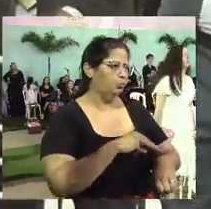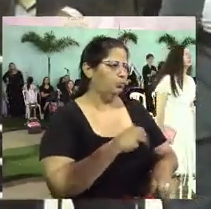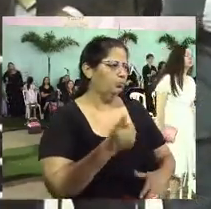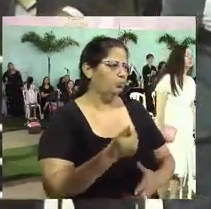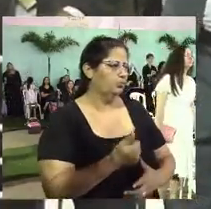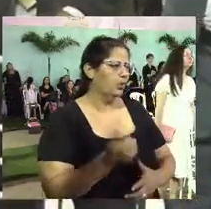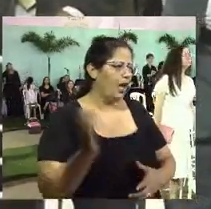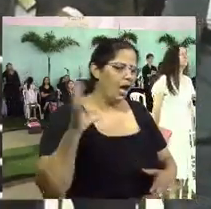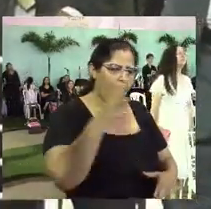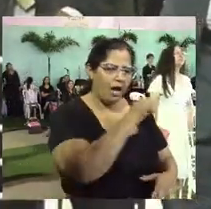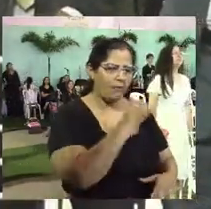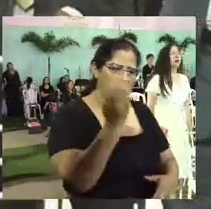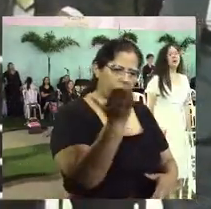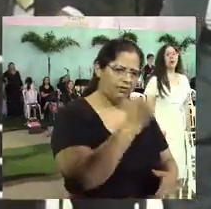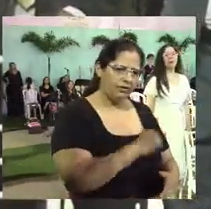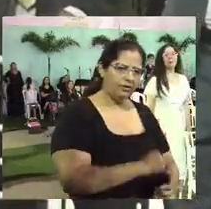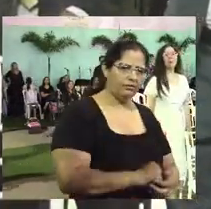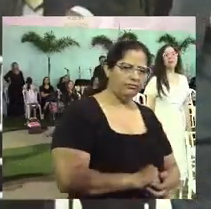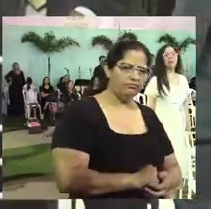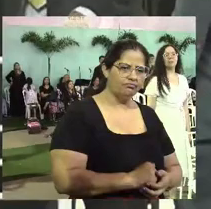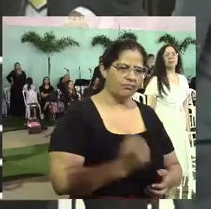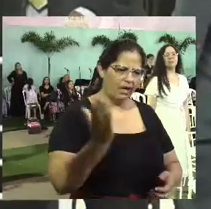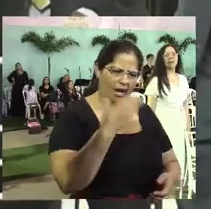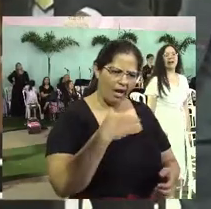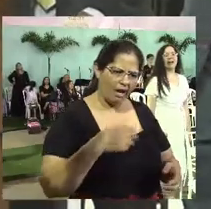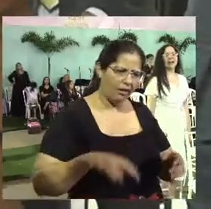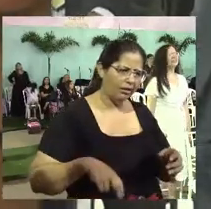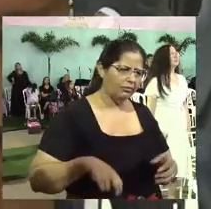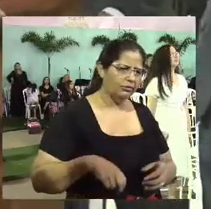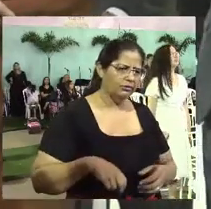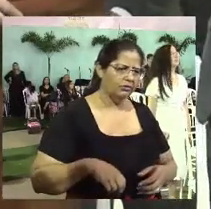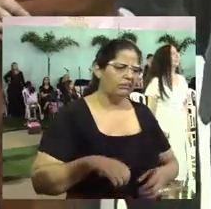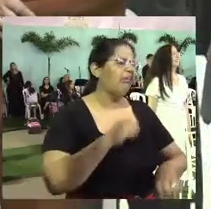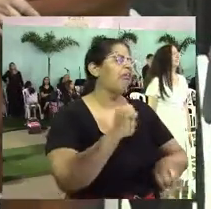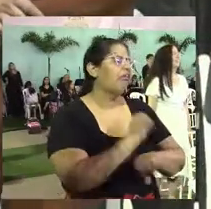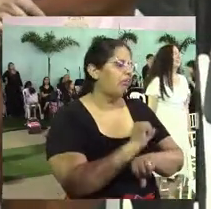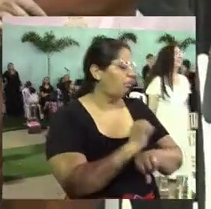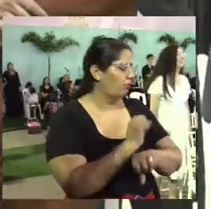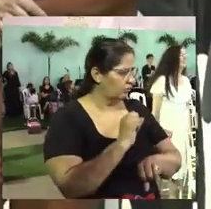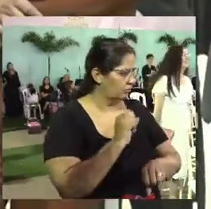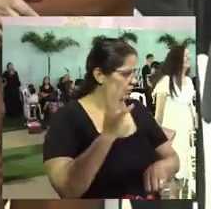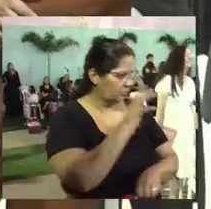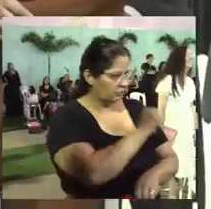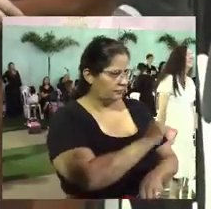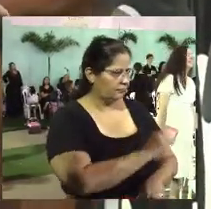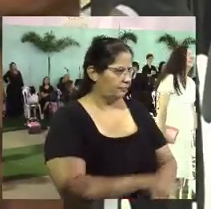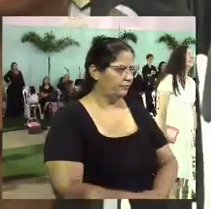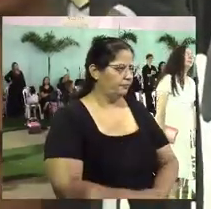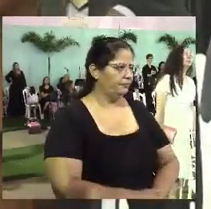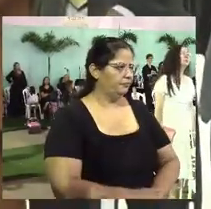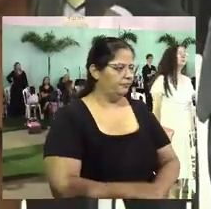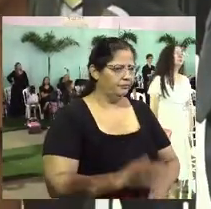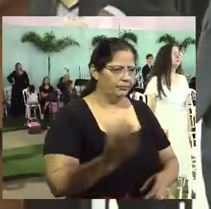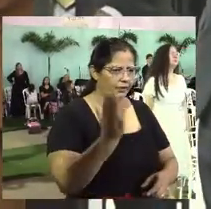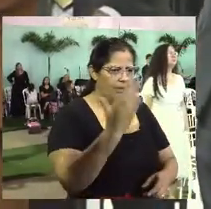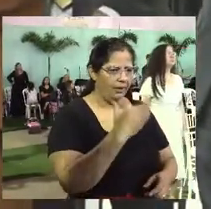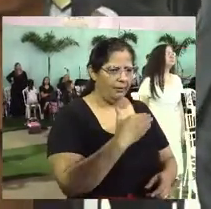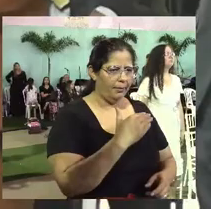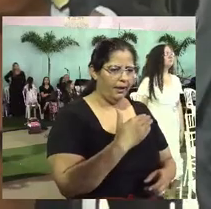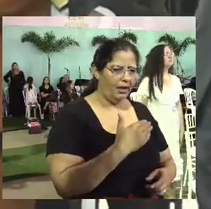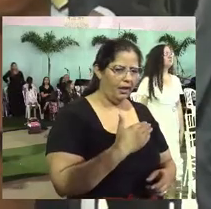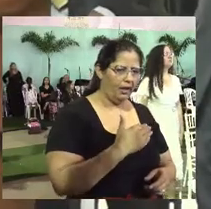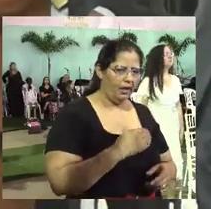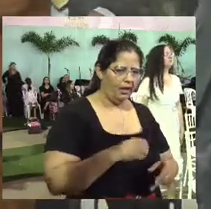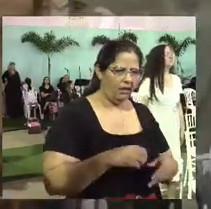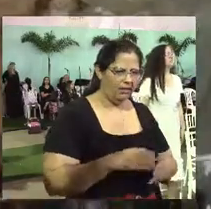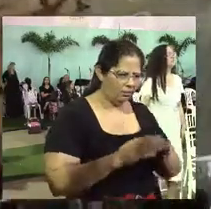mais rápido venha mais rápido corra não espere deixa esse irmão tá parado do seu lado